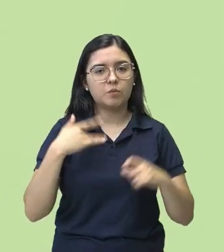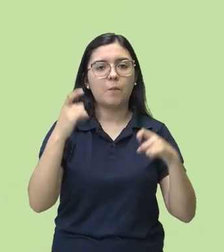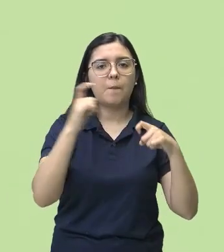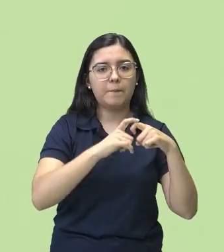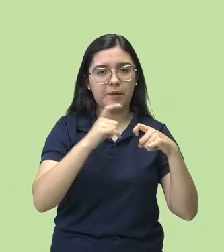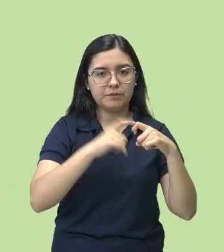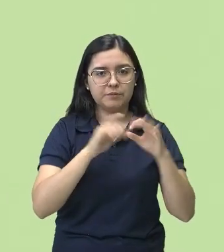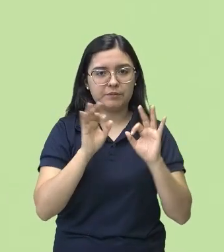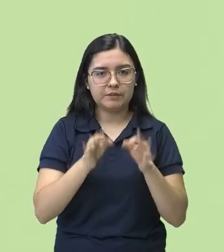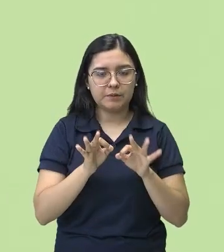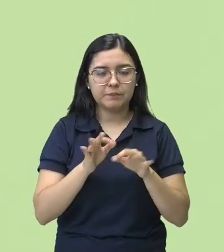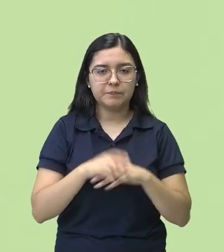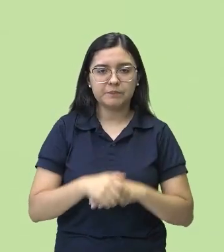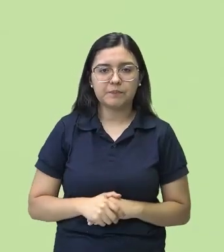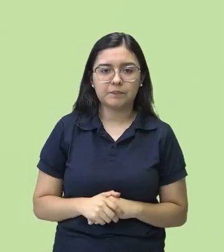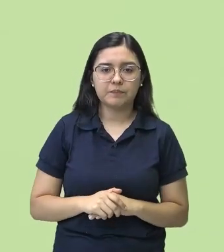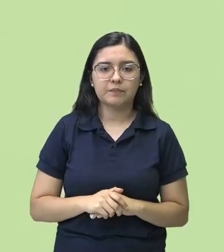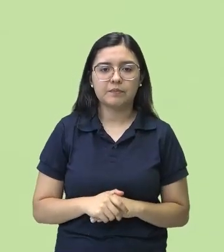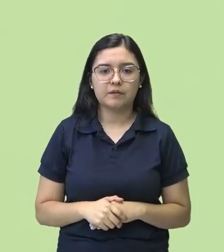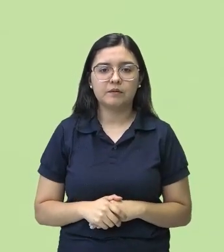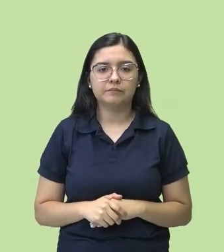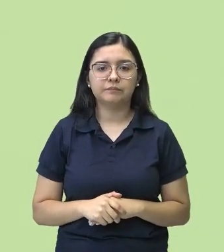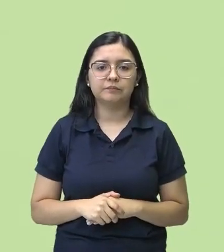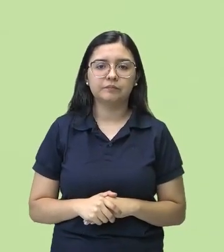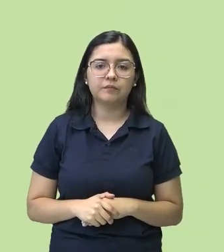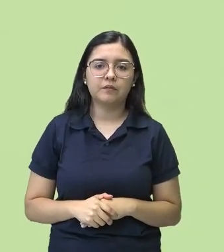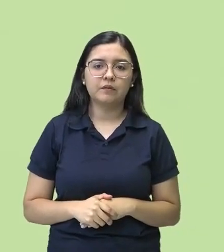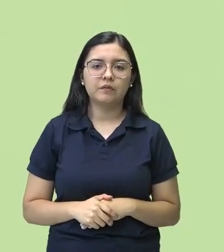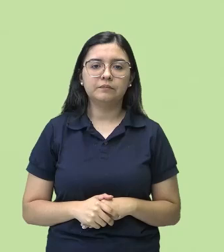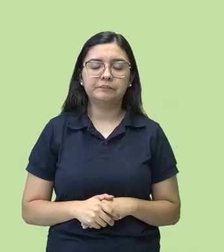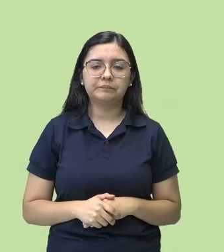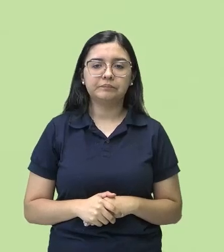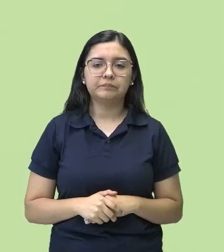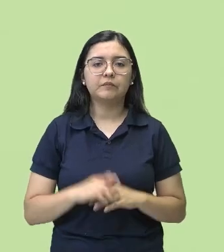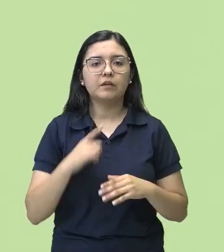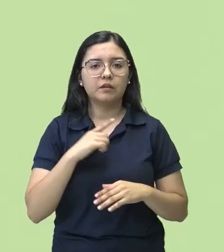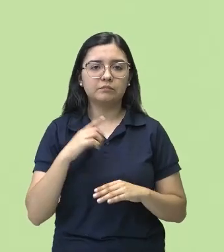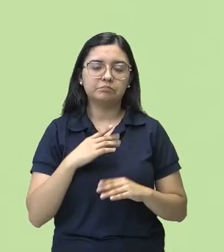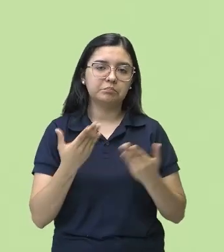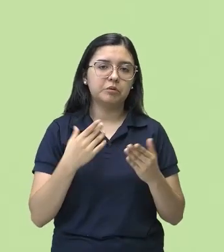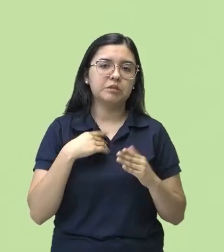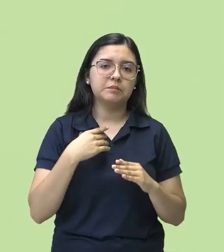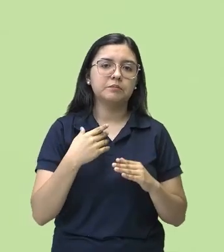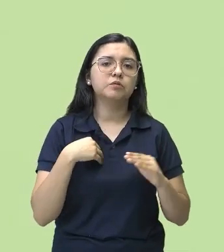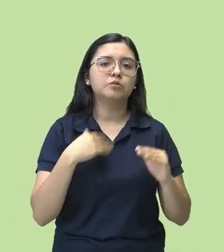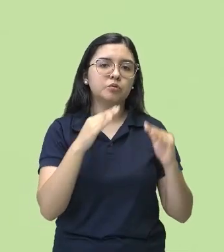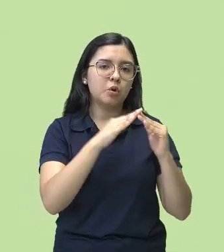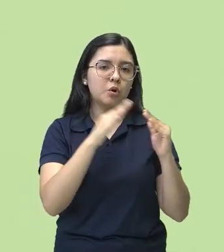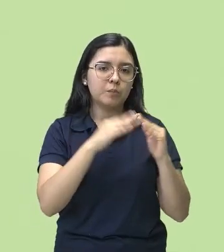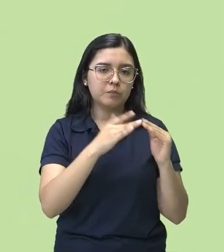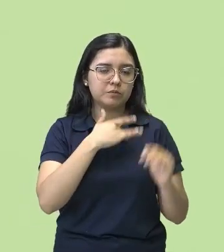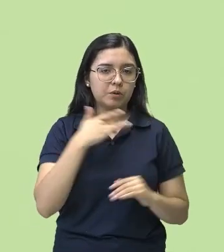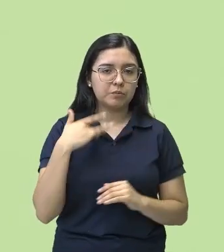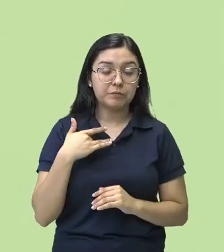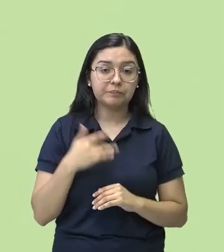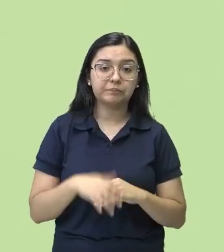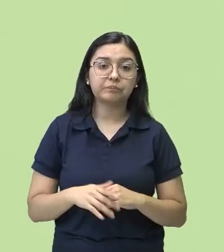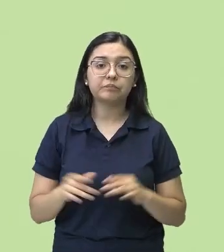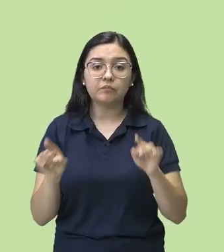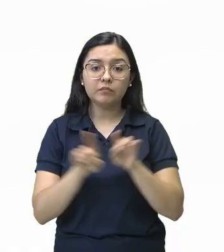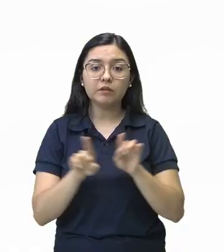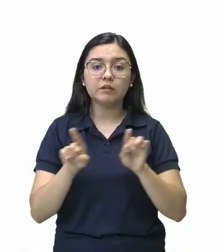médico, por exemplo, né? Médico, agente da saúde que ficam em postos de saúde, por exemplo. Nós temos aí